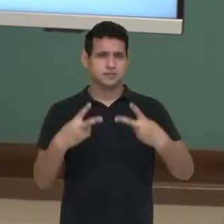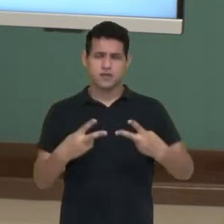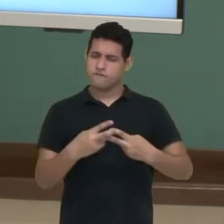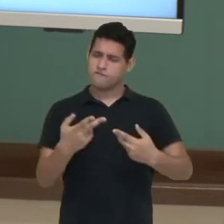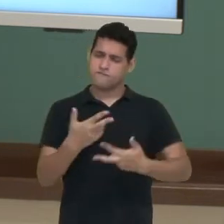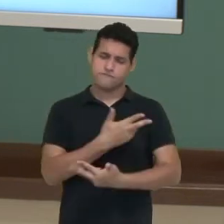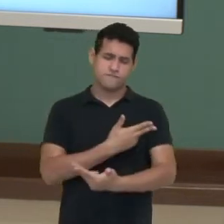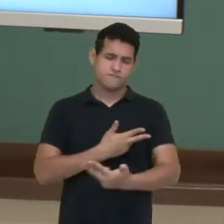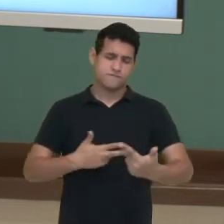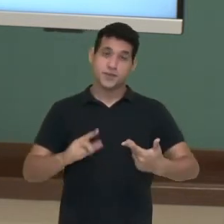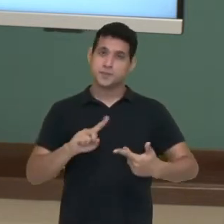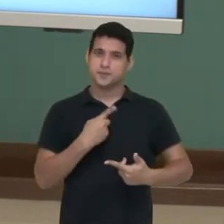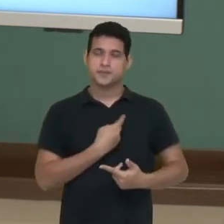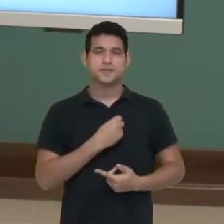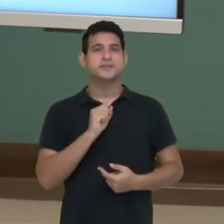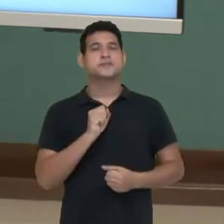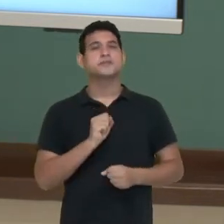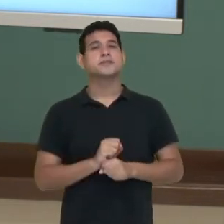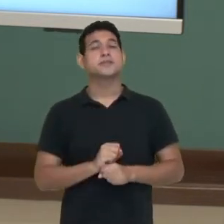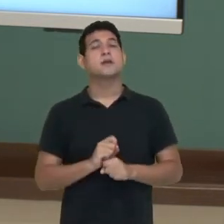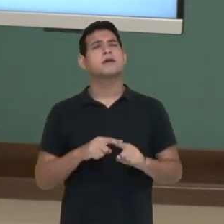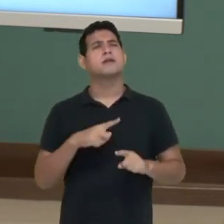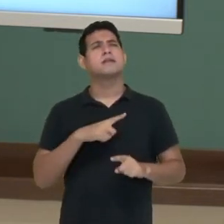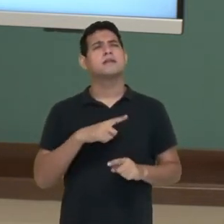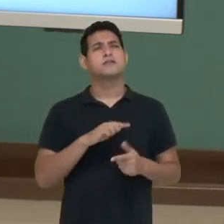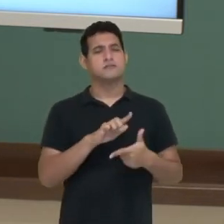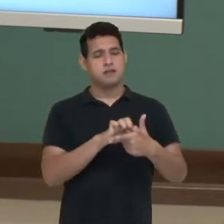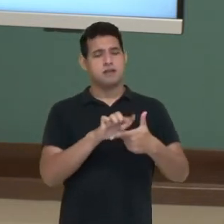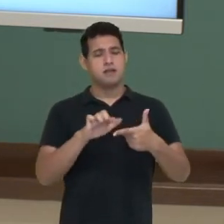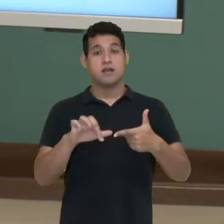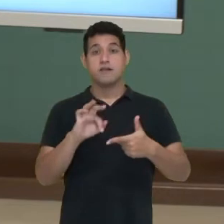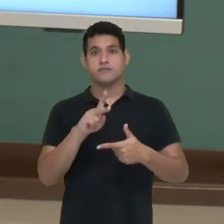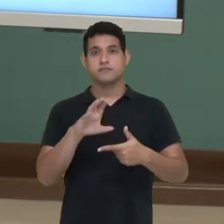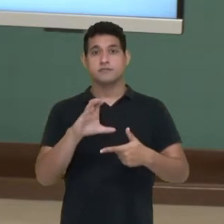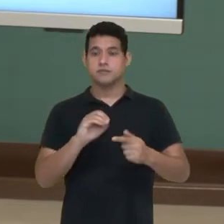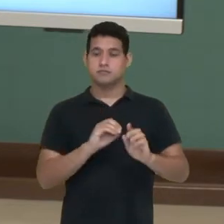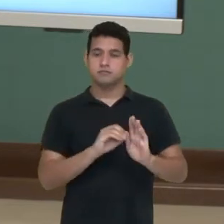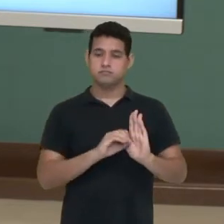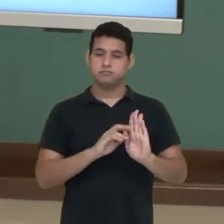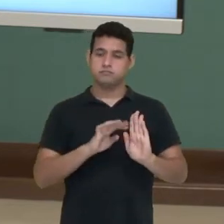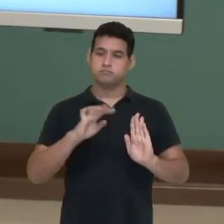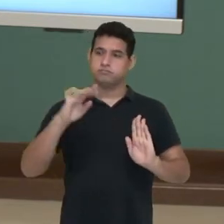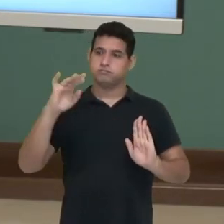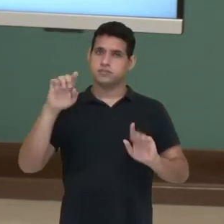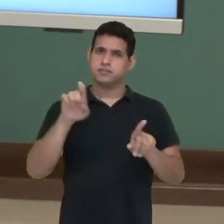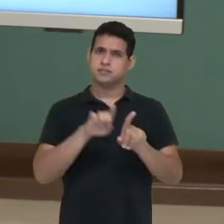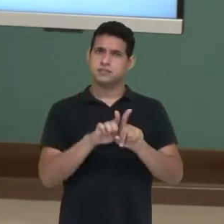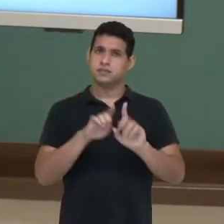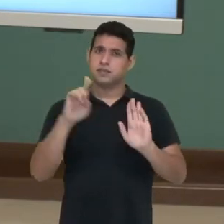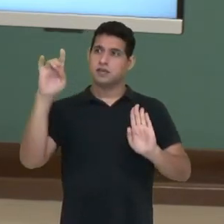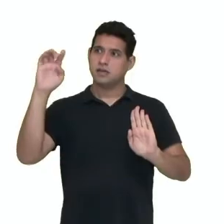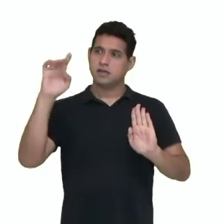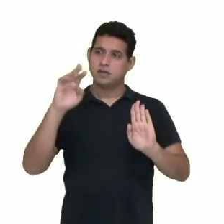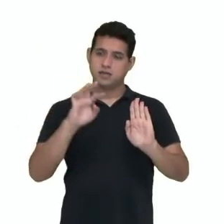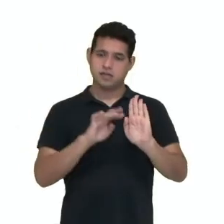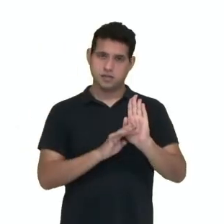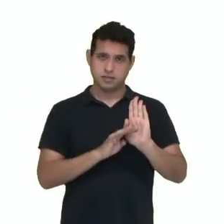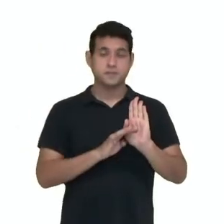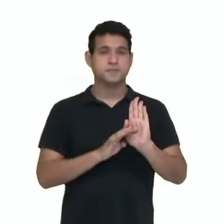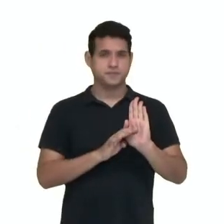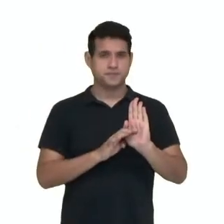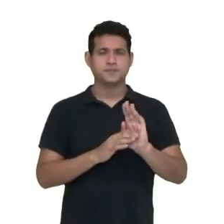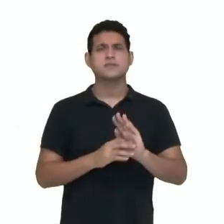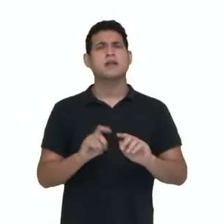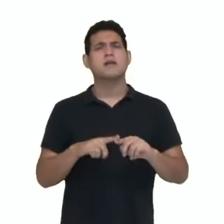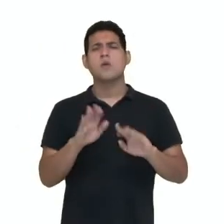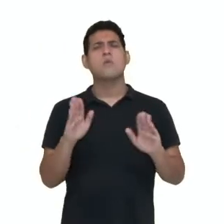coisa pra gente. Então, olha lá. Eu tenho aqui o gráfico de uma função crescente e o gráfico de uma função decrescente.